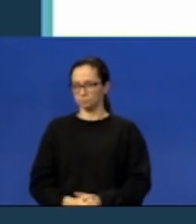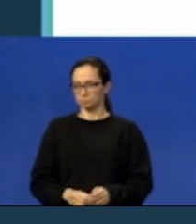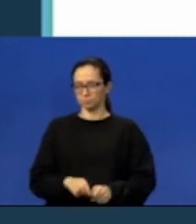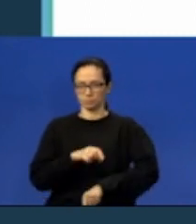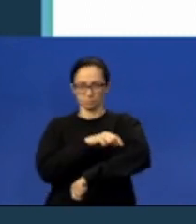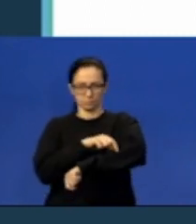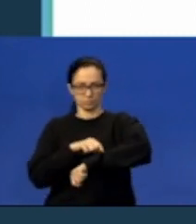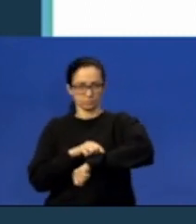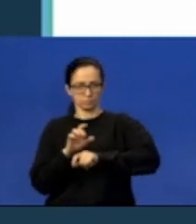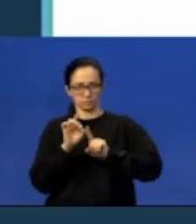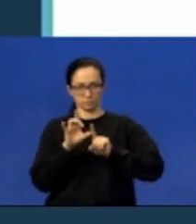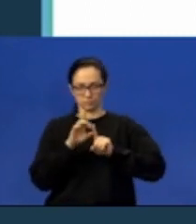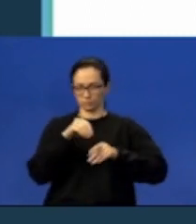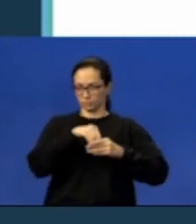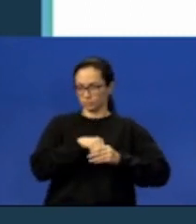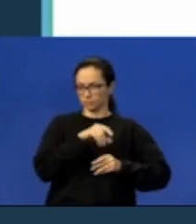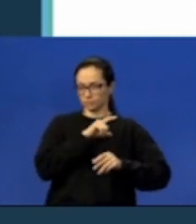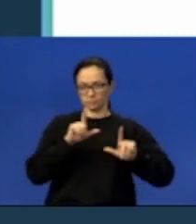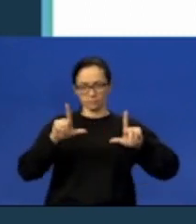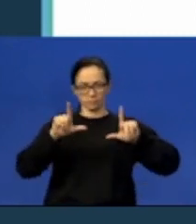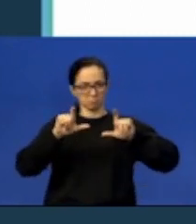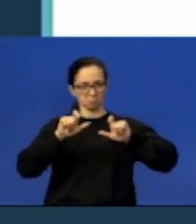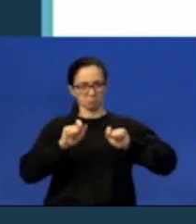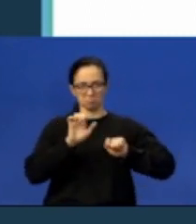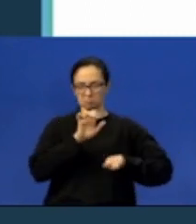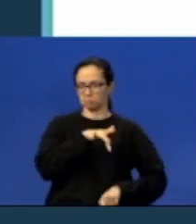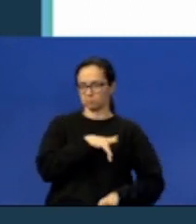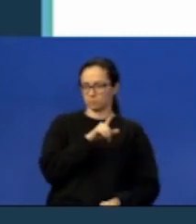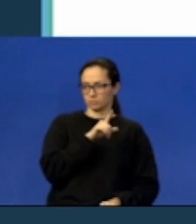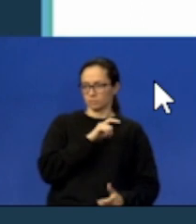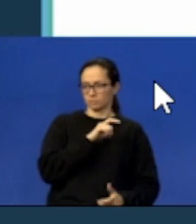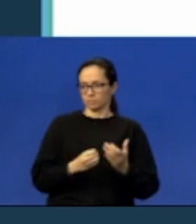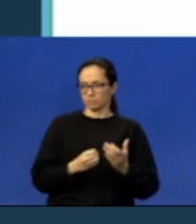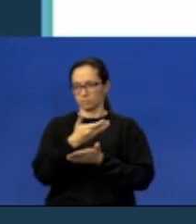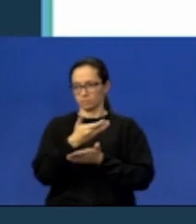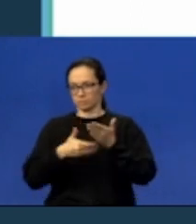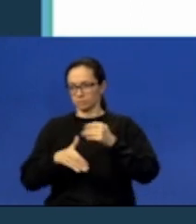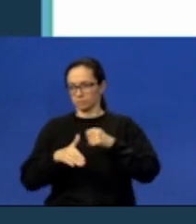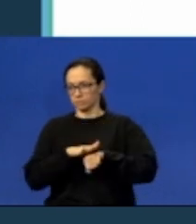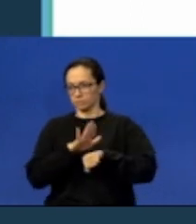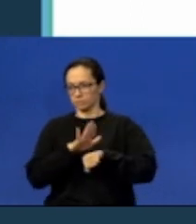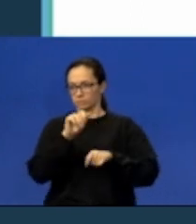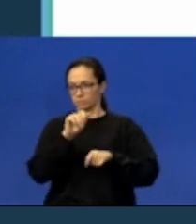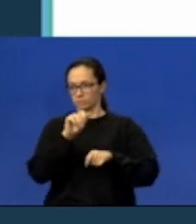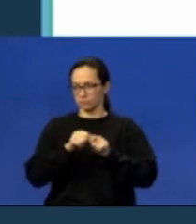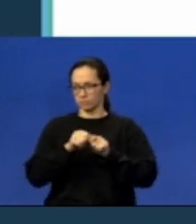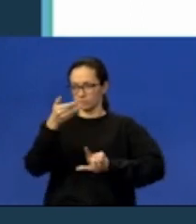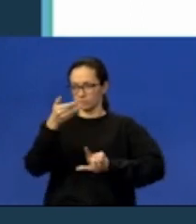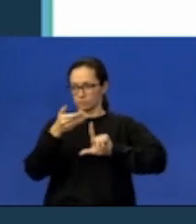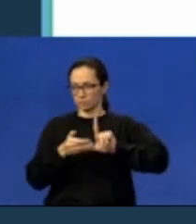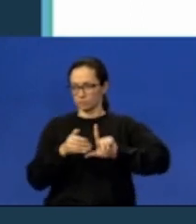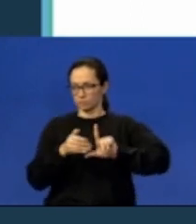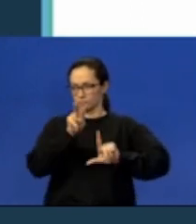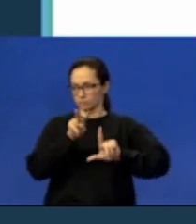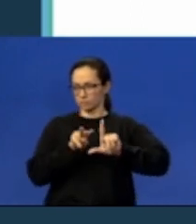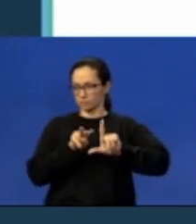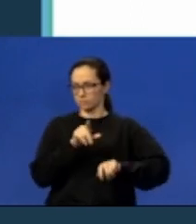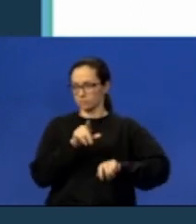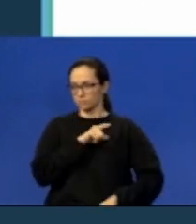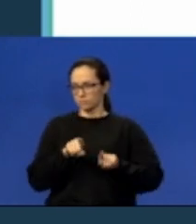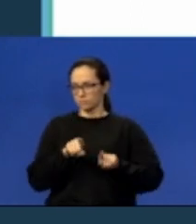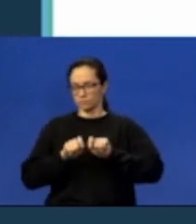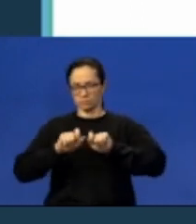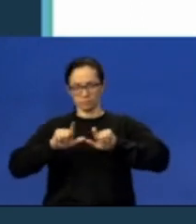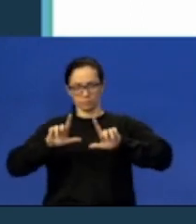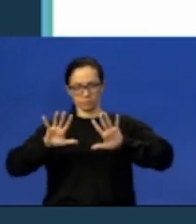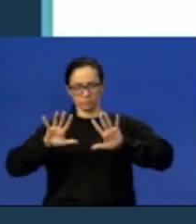as próteses metálicas atenuam menos os raios-x, provocando maior radiação na tela, maior impressão no filme e uma